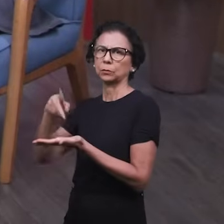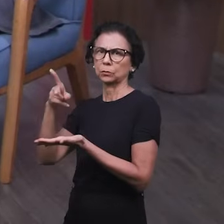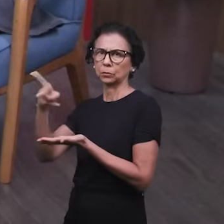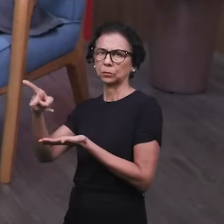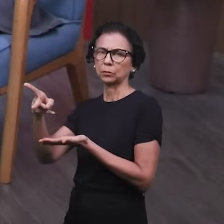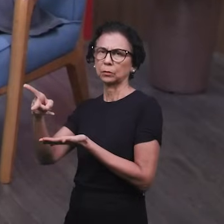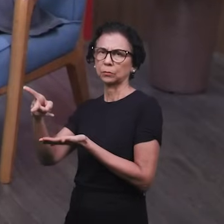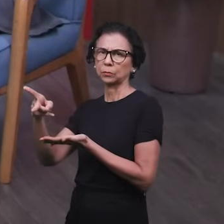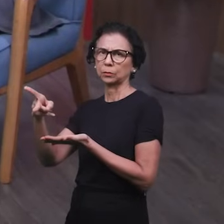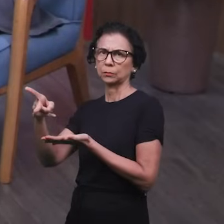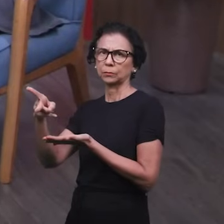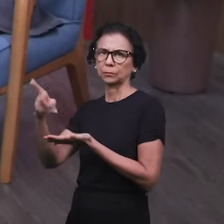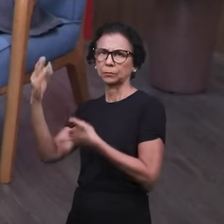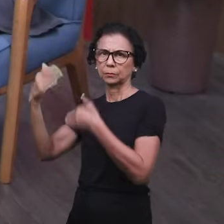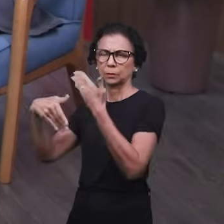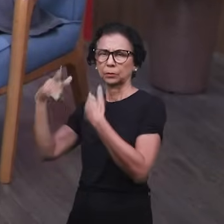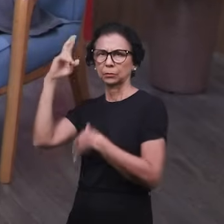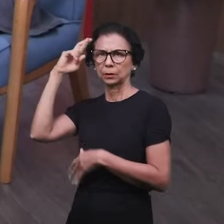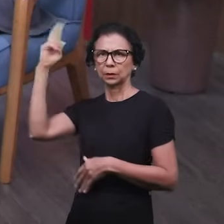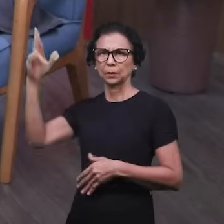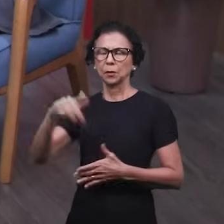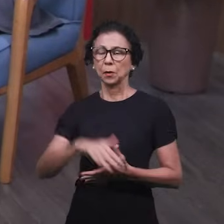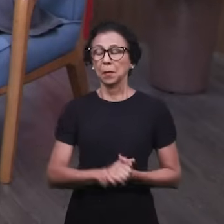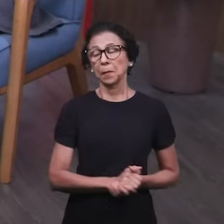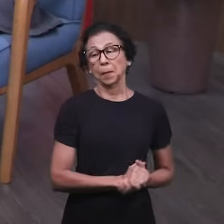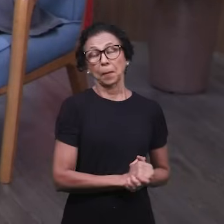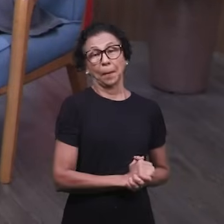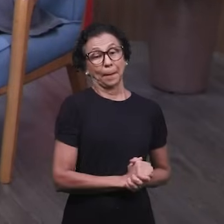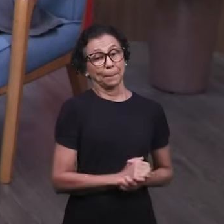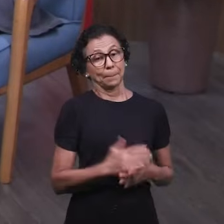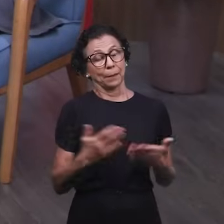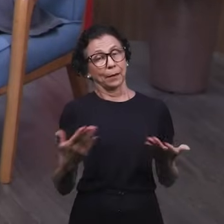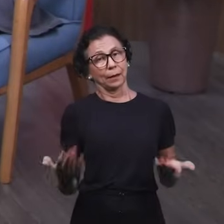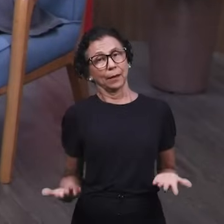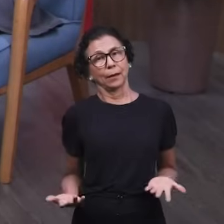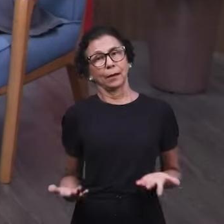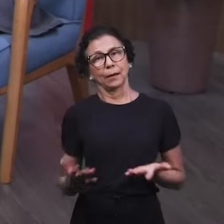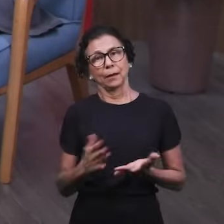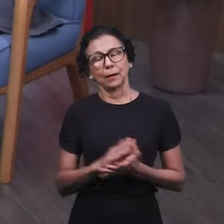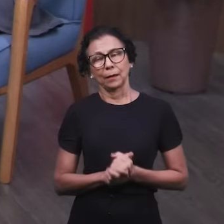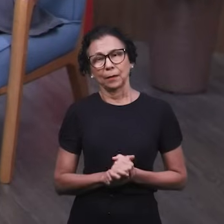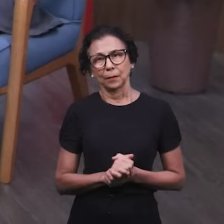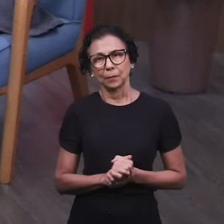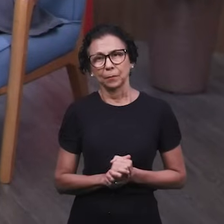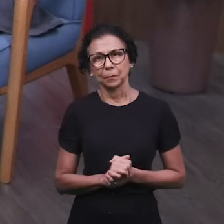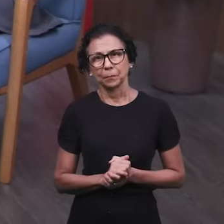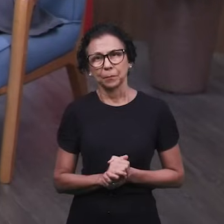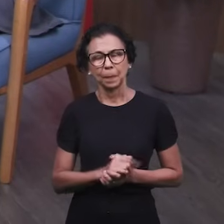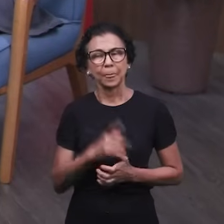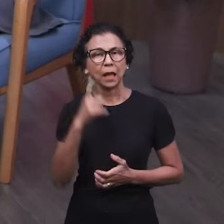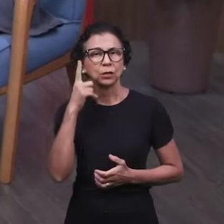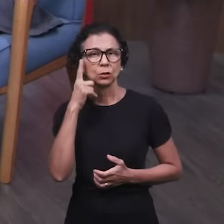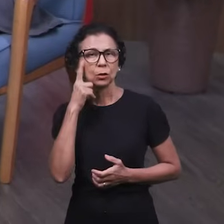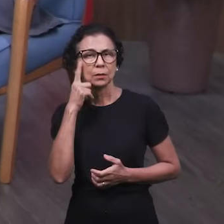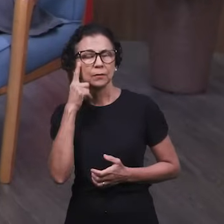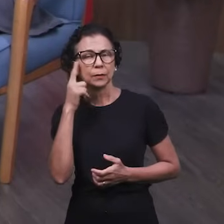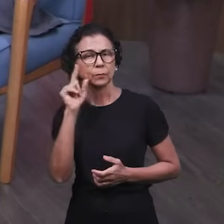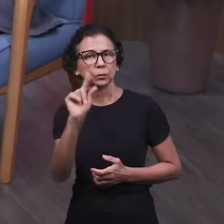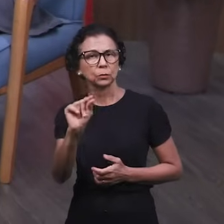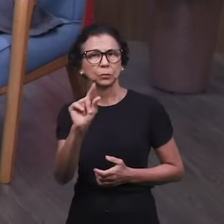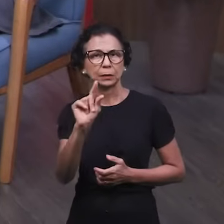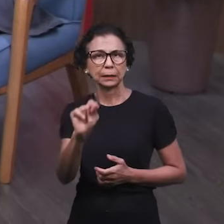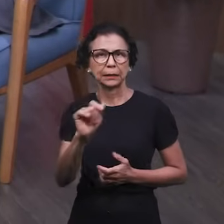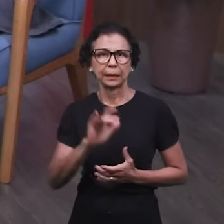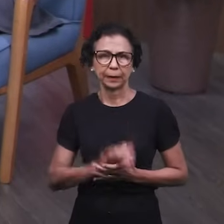tem uma lista pequena, mas que se abre para aquilo em que